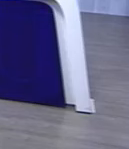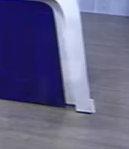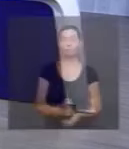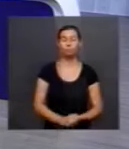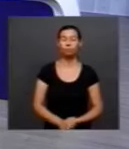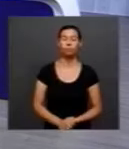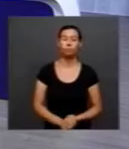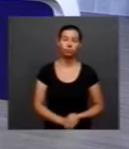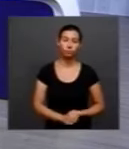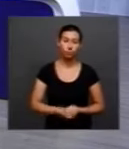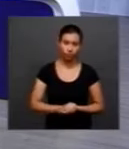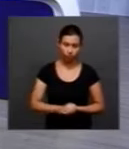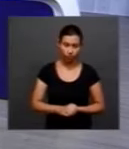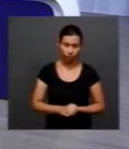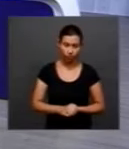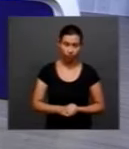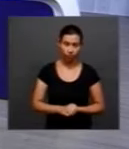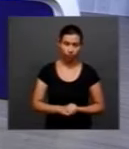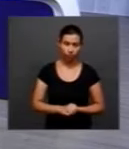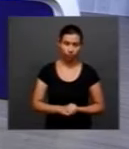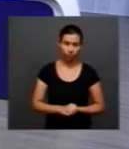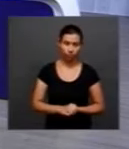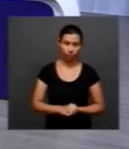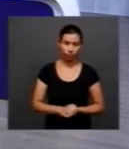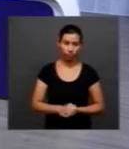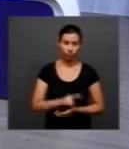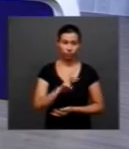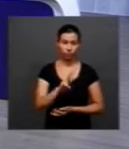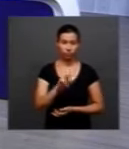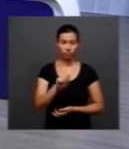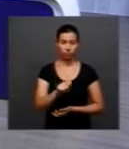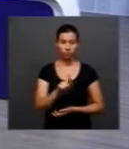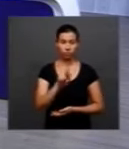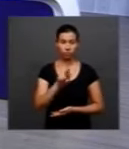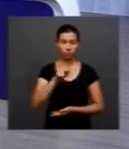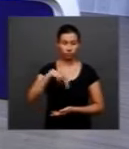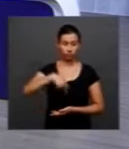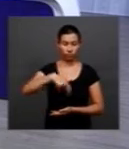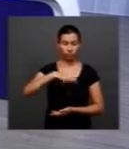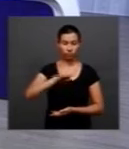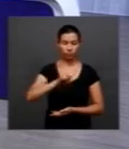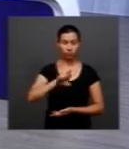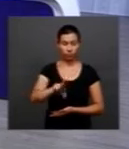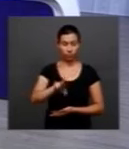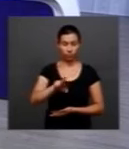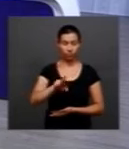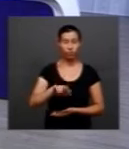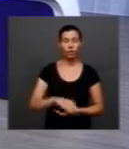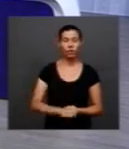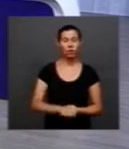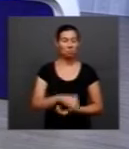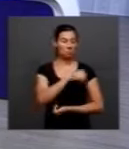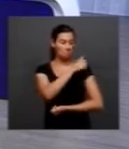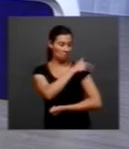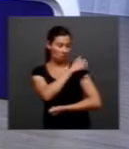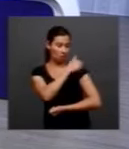Pois é. O Wagner, homofobia mata? Mata e muito. Segundo algumas